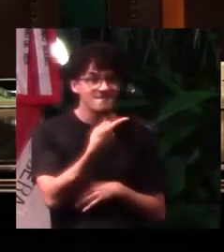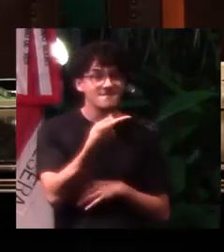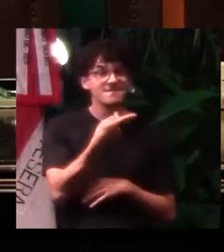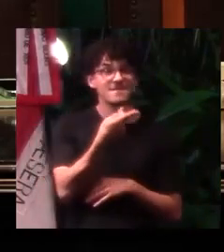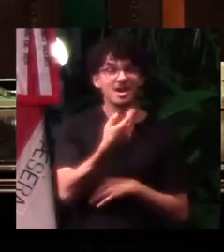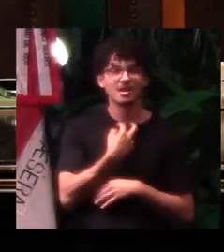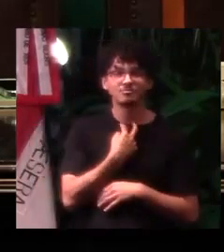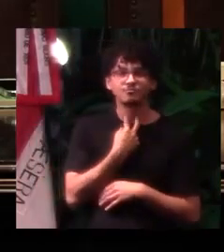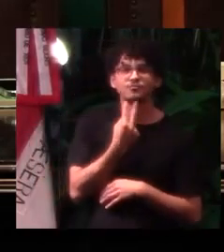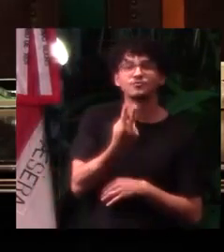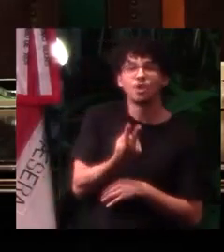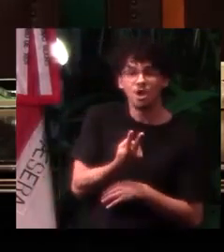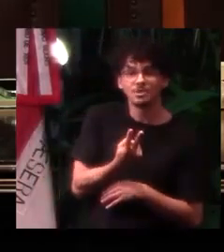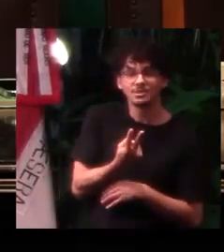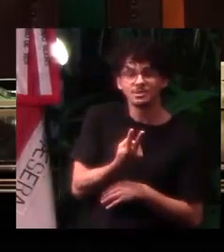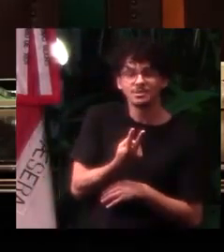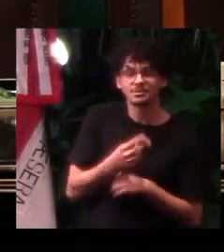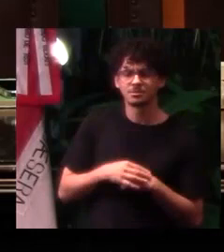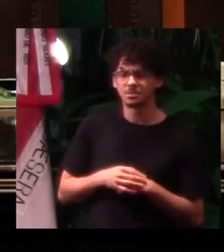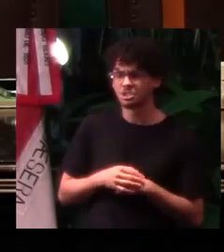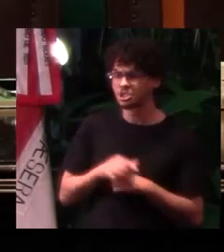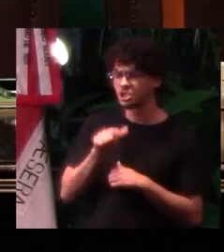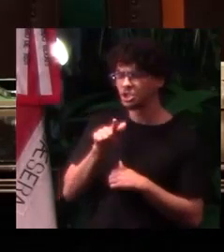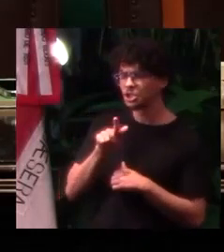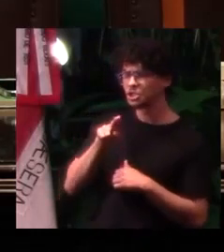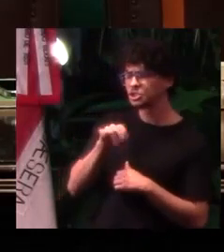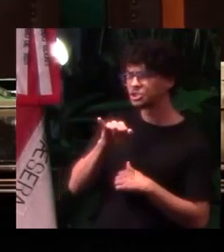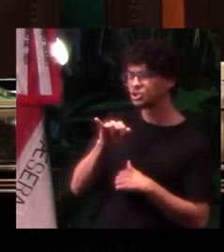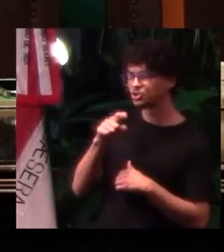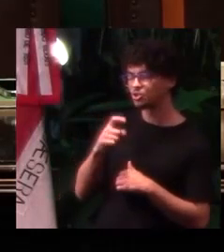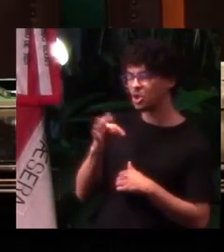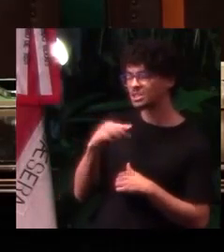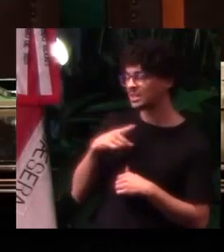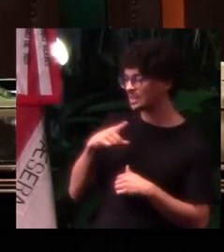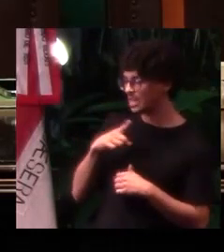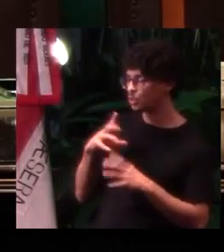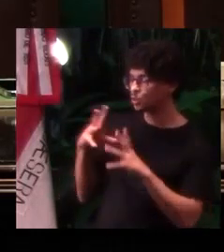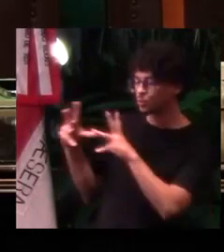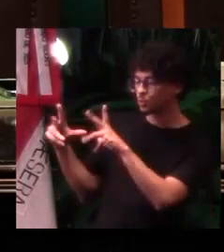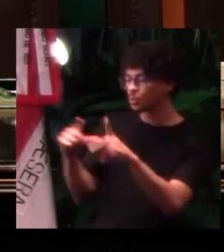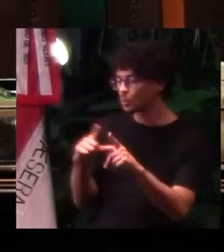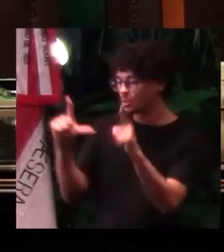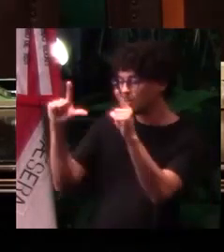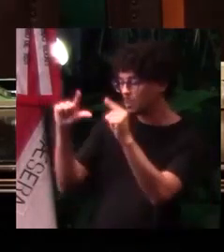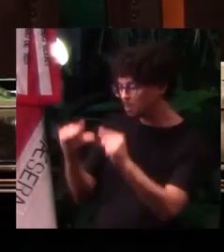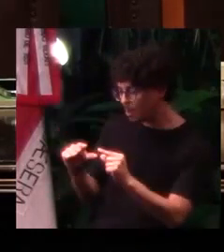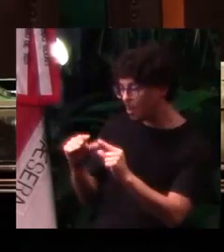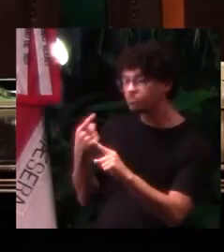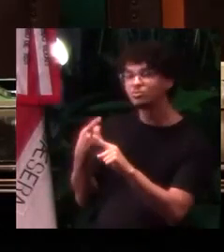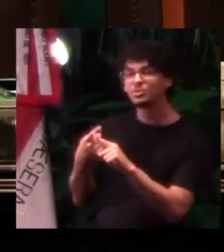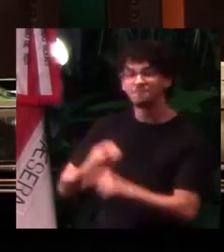Panza, Quixote tem tudo em muito pouco, porque viveu como um louco.